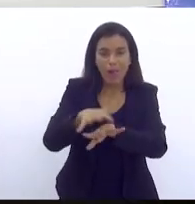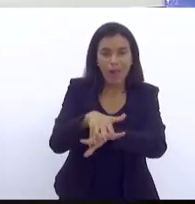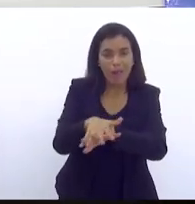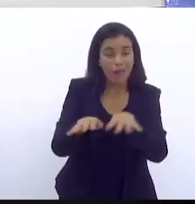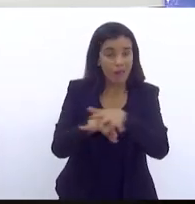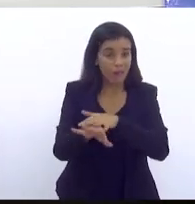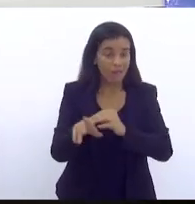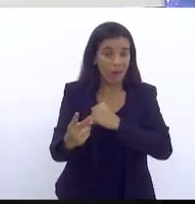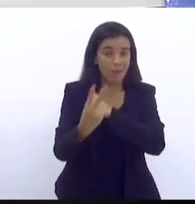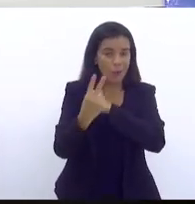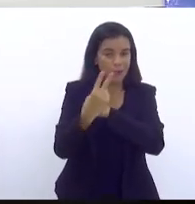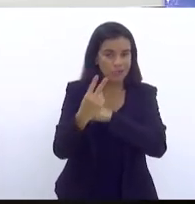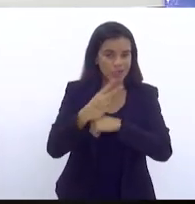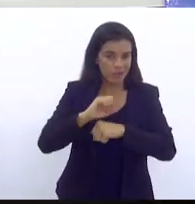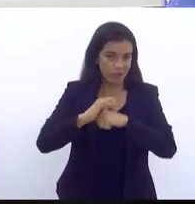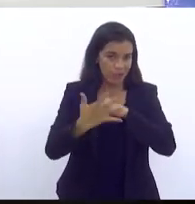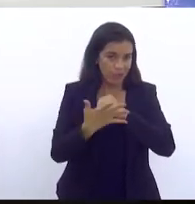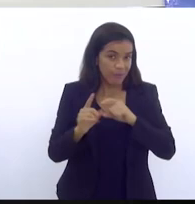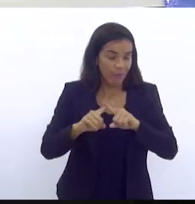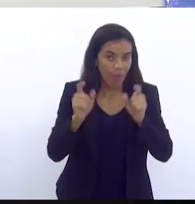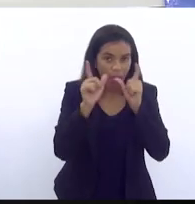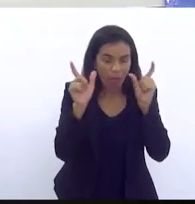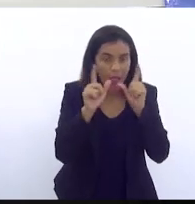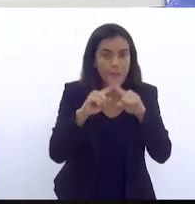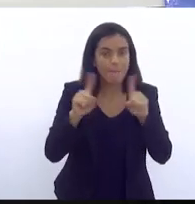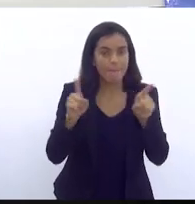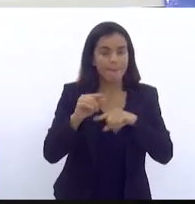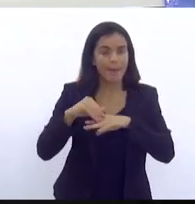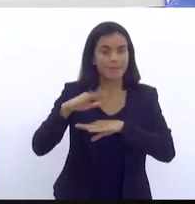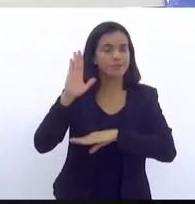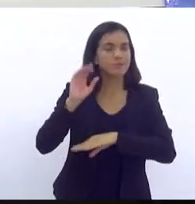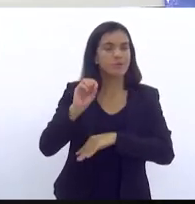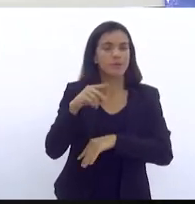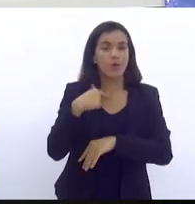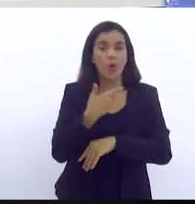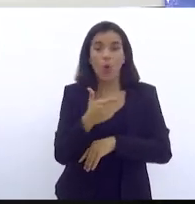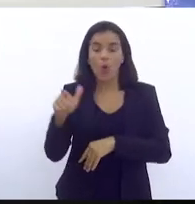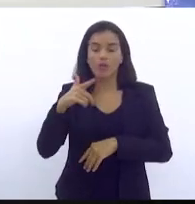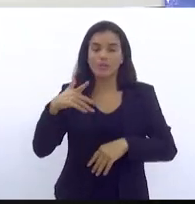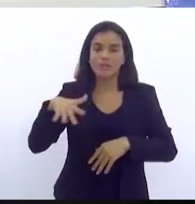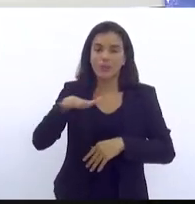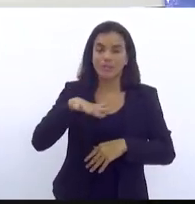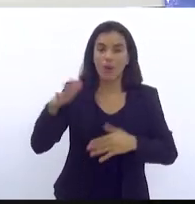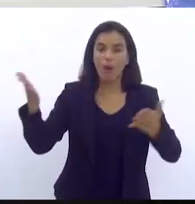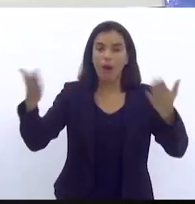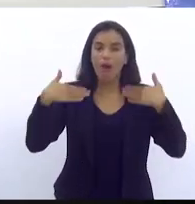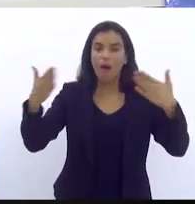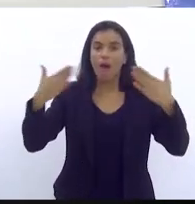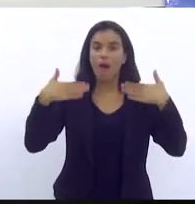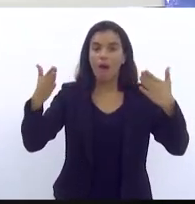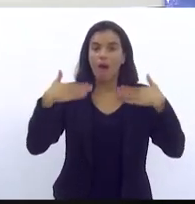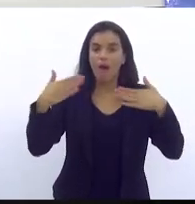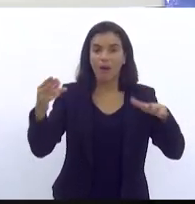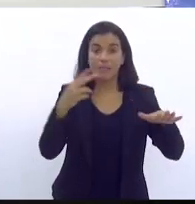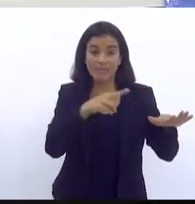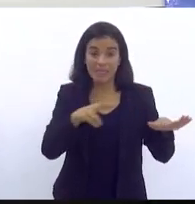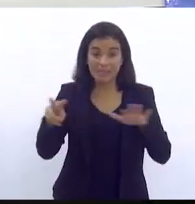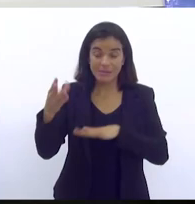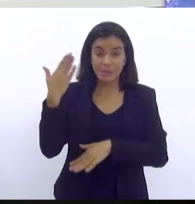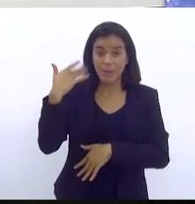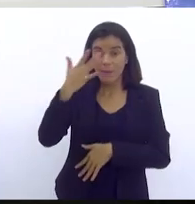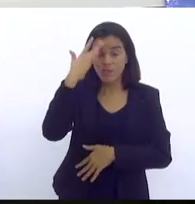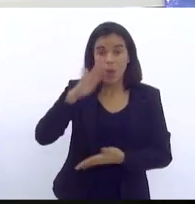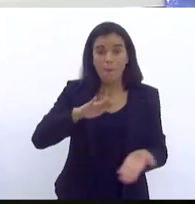esse dado é alarmante em si mas se torna Ainda mais quando enfrentamos uma onda de calor como da penúltima semana onde pessoas